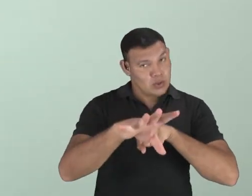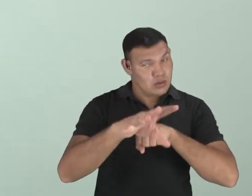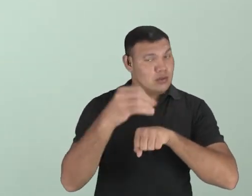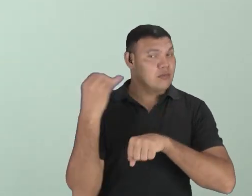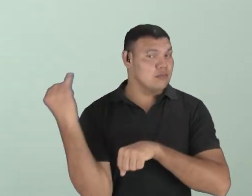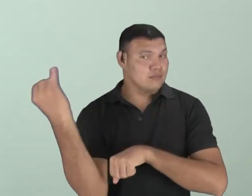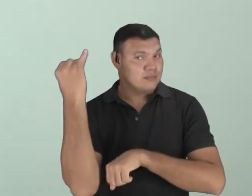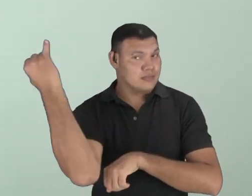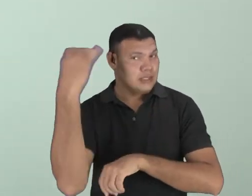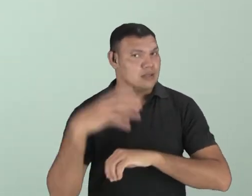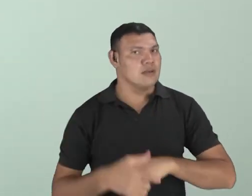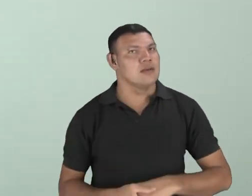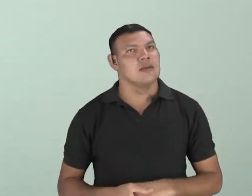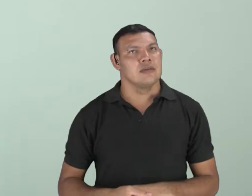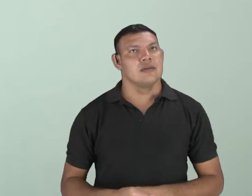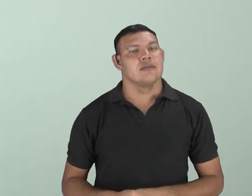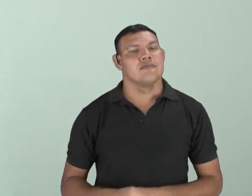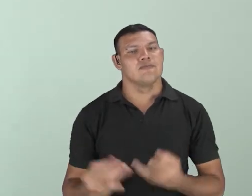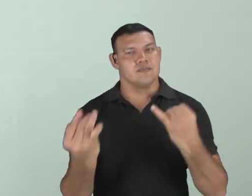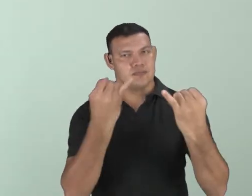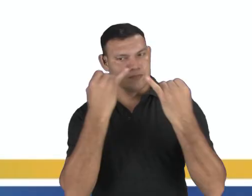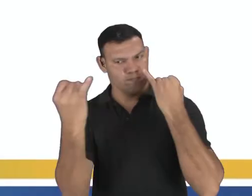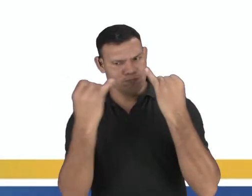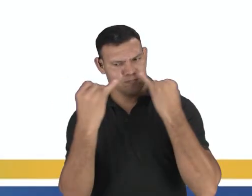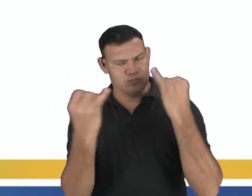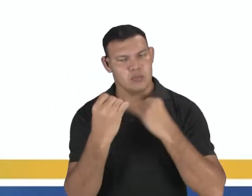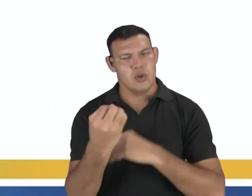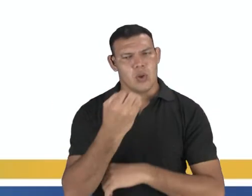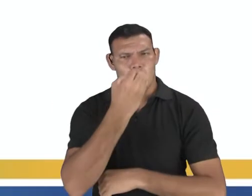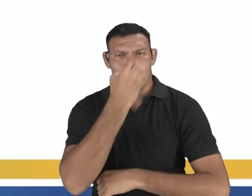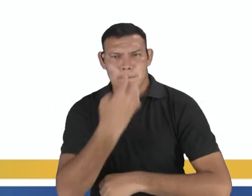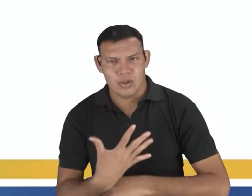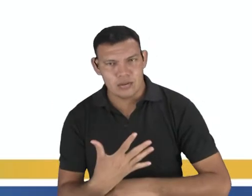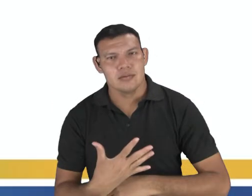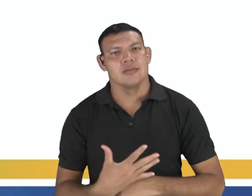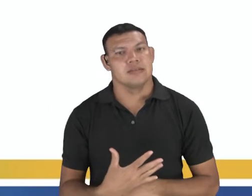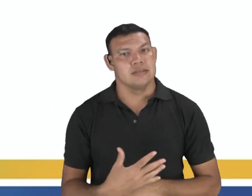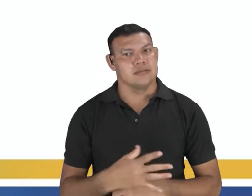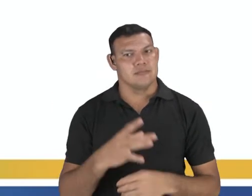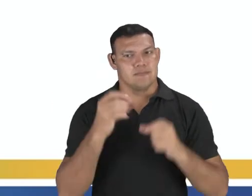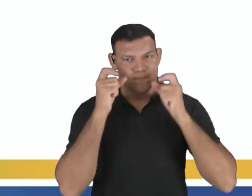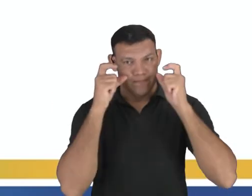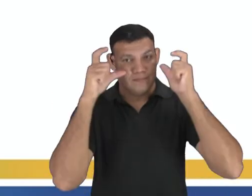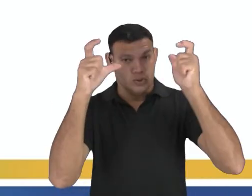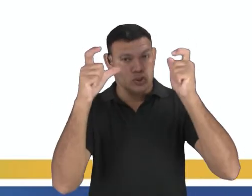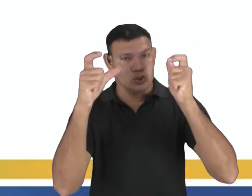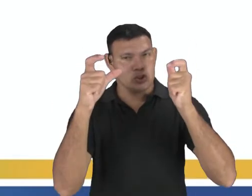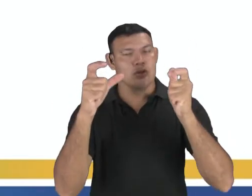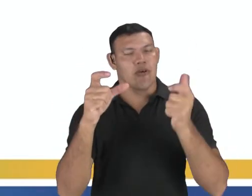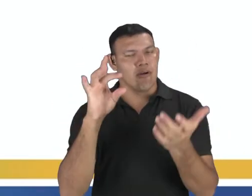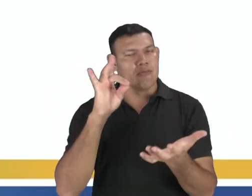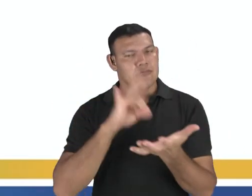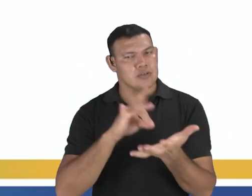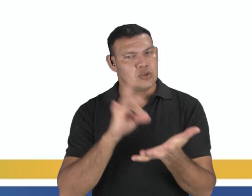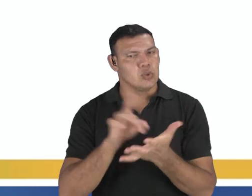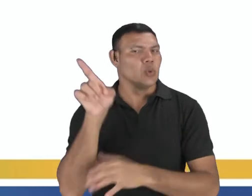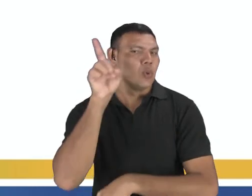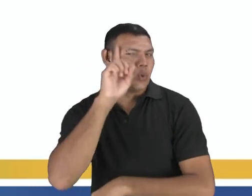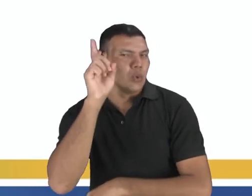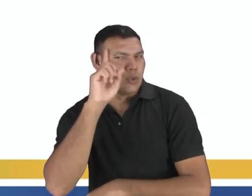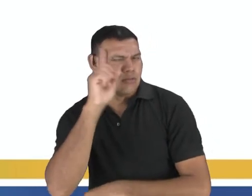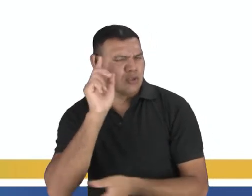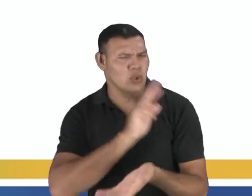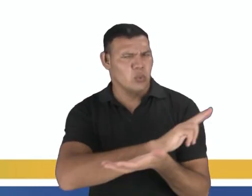Próximo. Outras dicas importantes. Mantenha-se bem informado. Você tem que ficar atento à realidade.